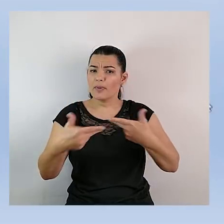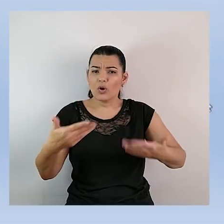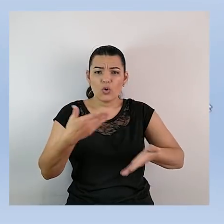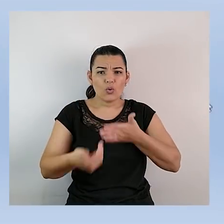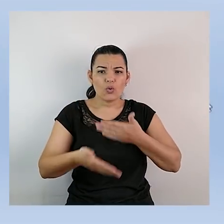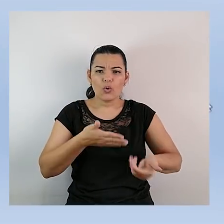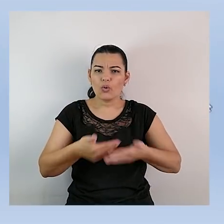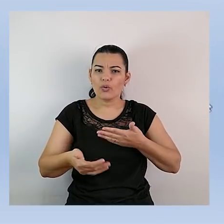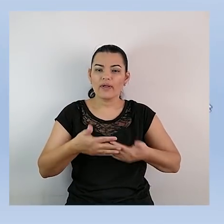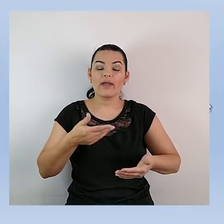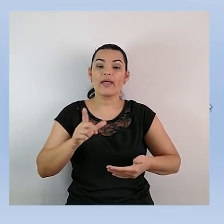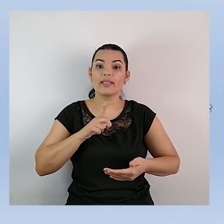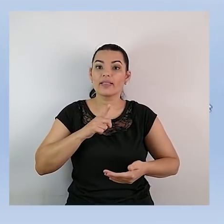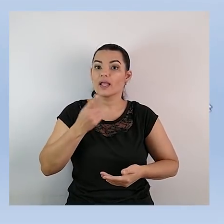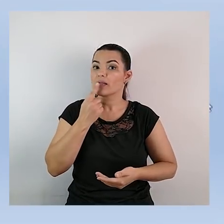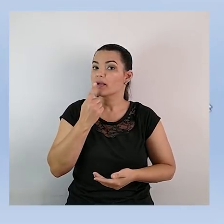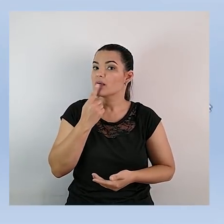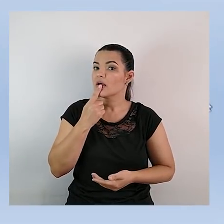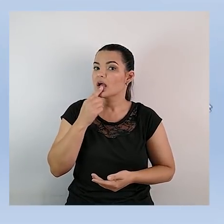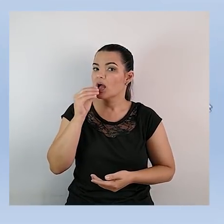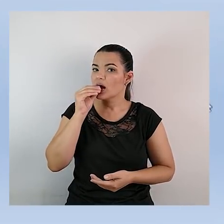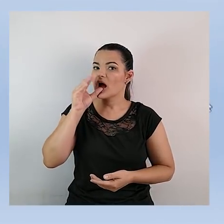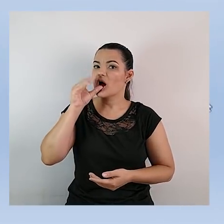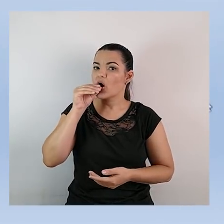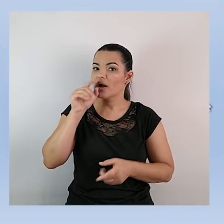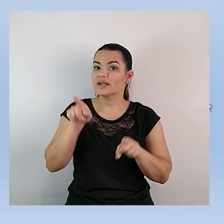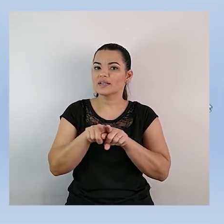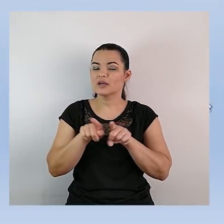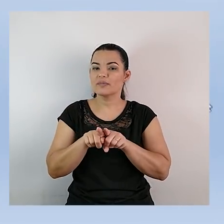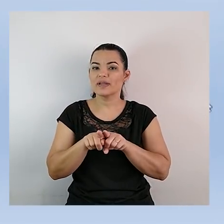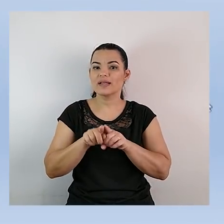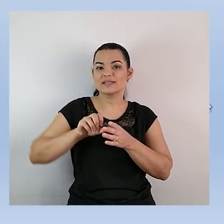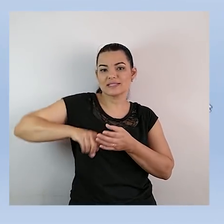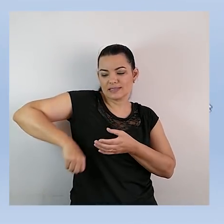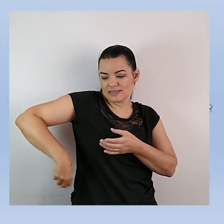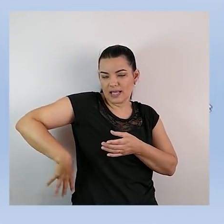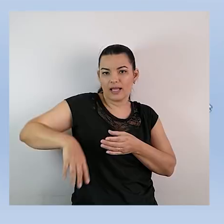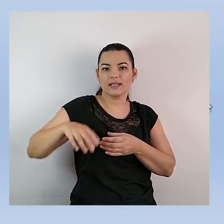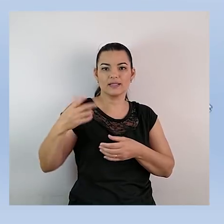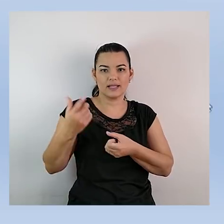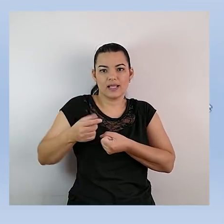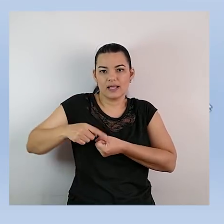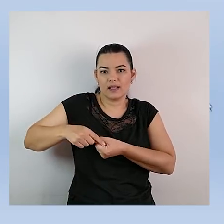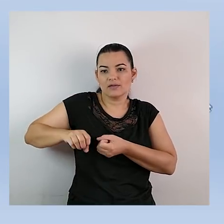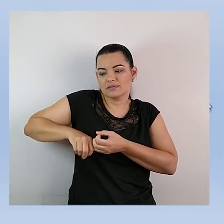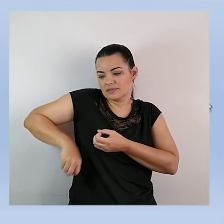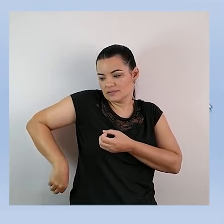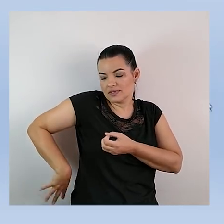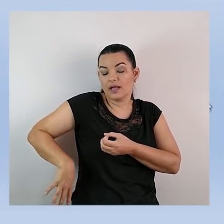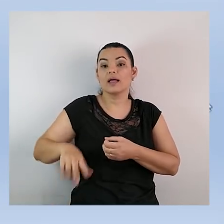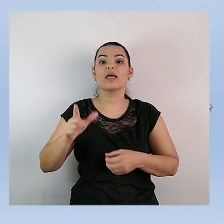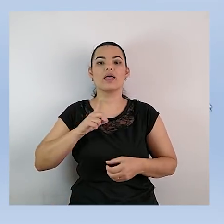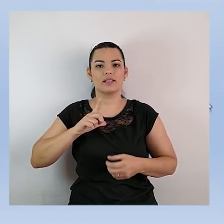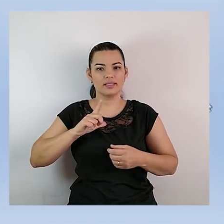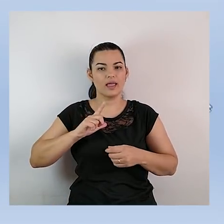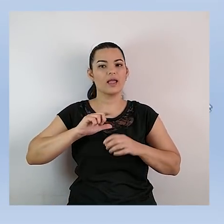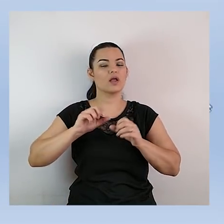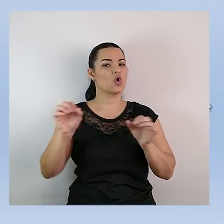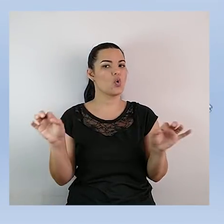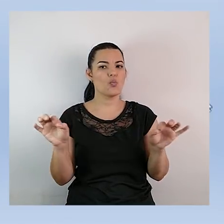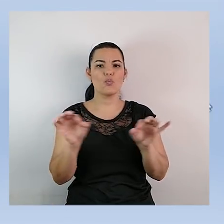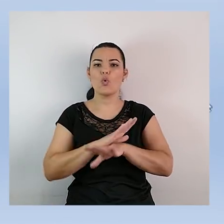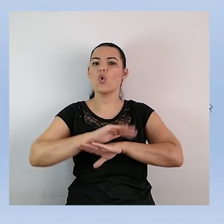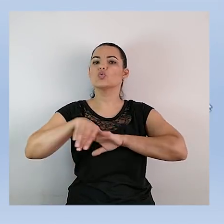o bumbum, por onde o alimento vai sair, ele tem um sistema digestório completo, tá? Então, a formiga, ela